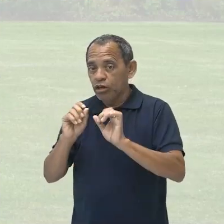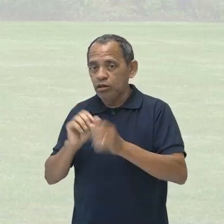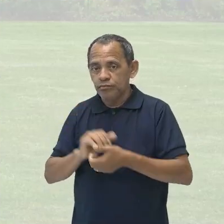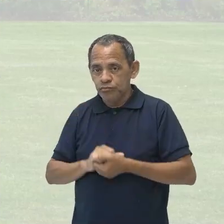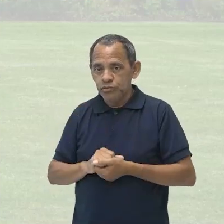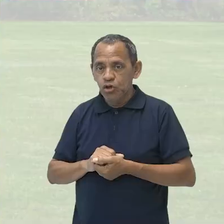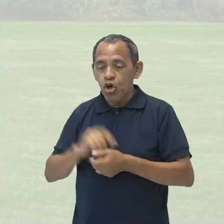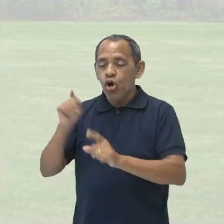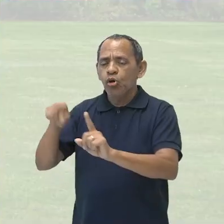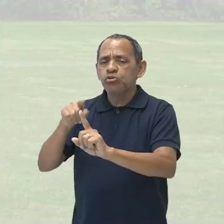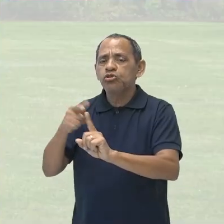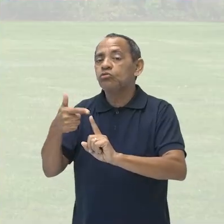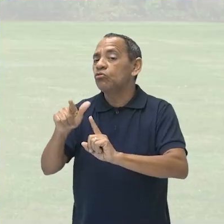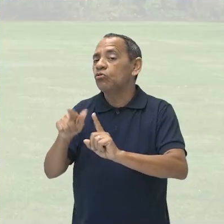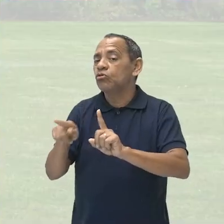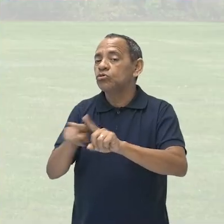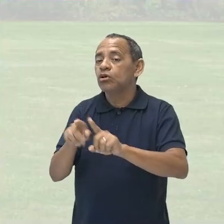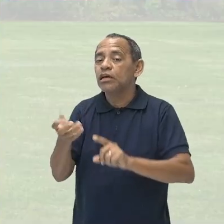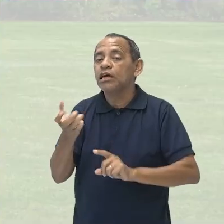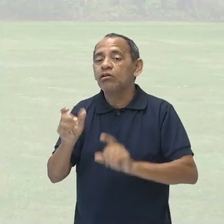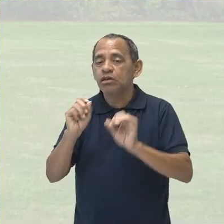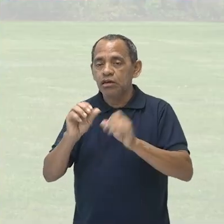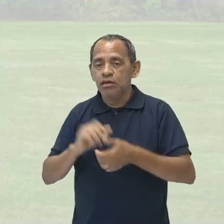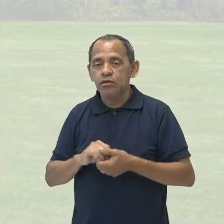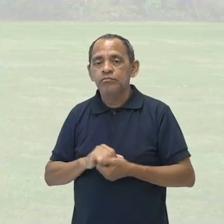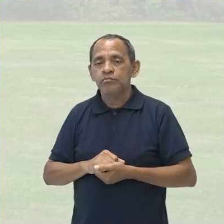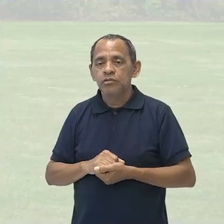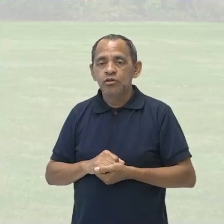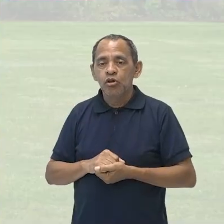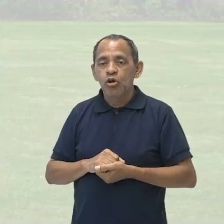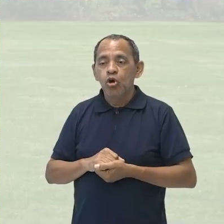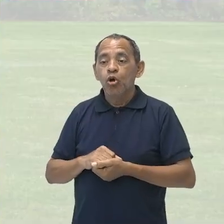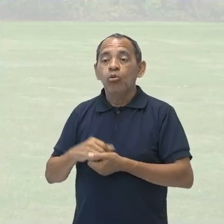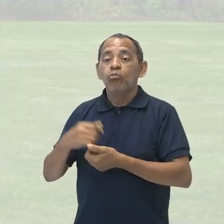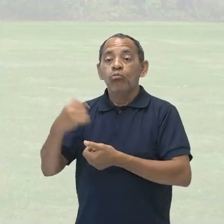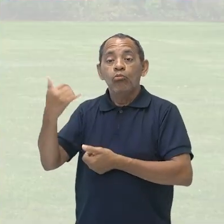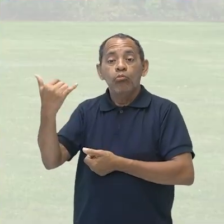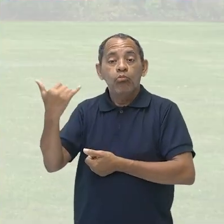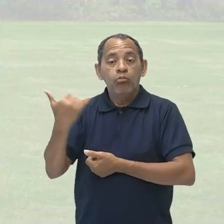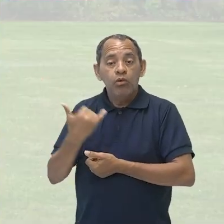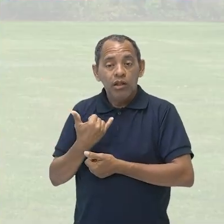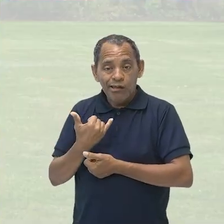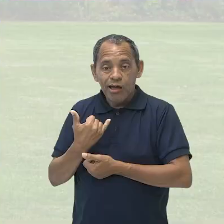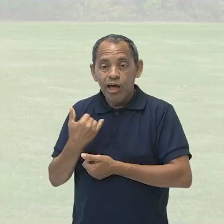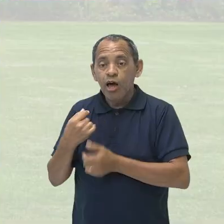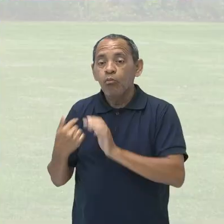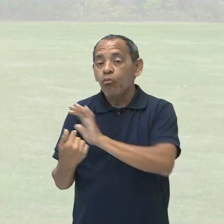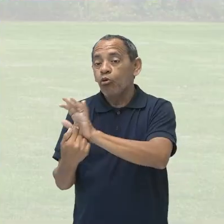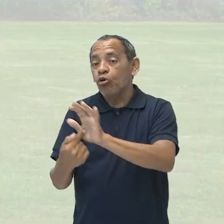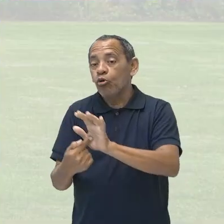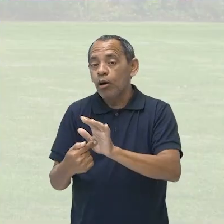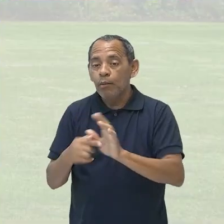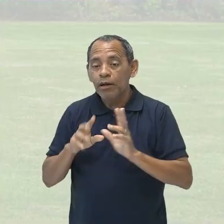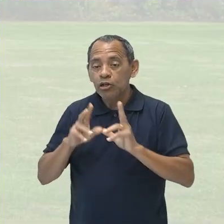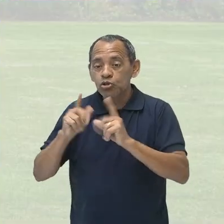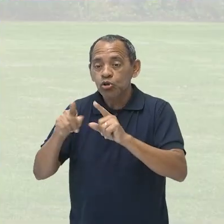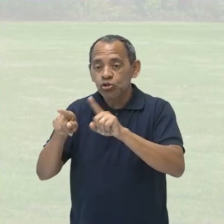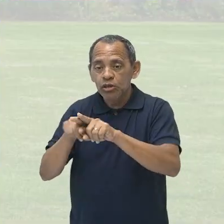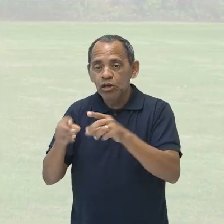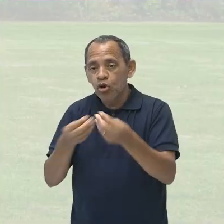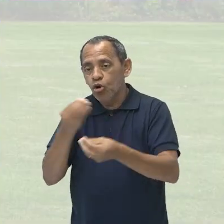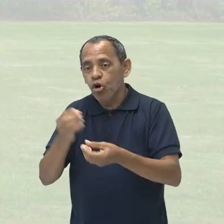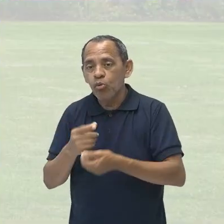outro objetivo. Ela quer trazer para nós justamente o processo de reflexão, de emocionar, de utilizar